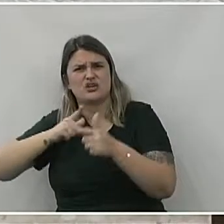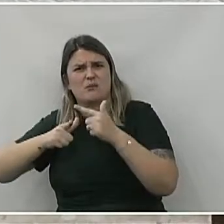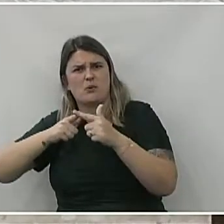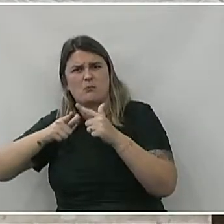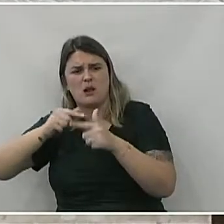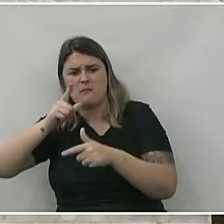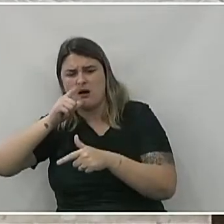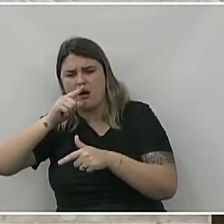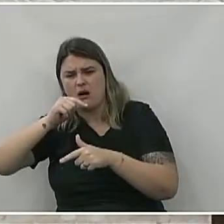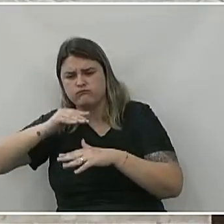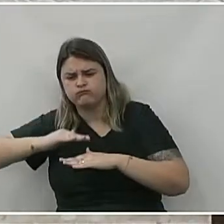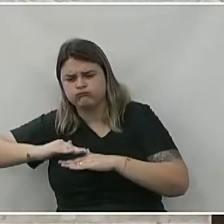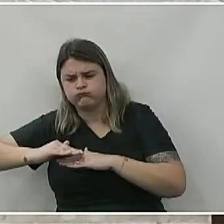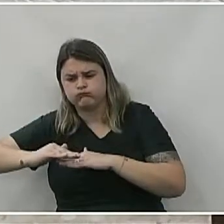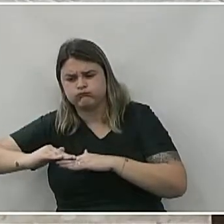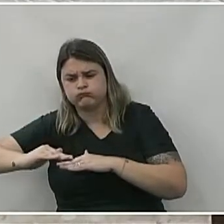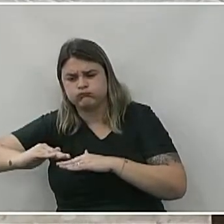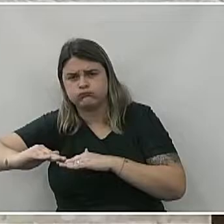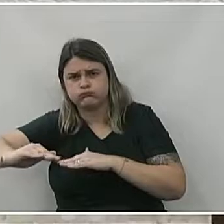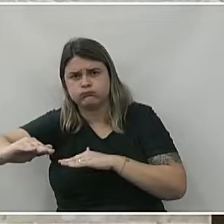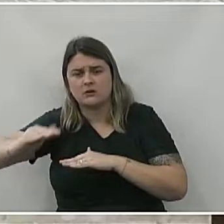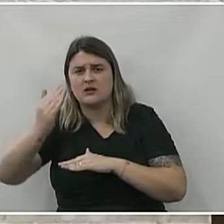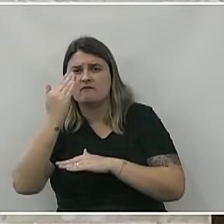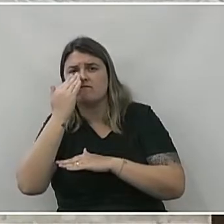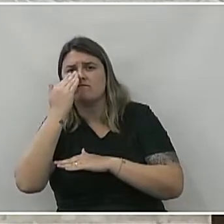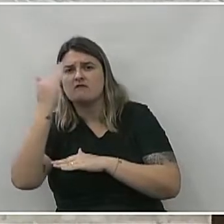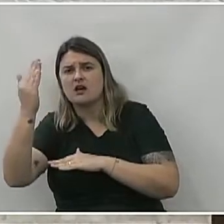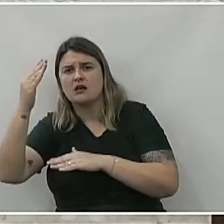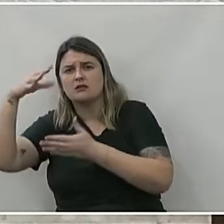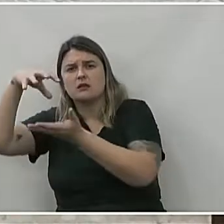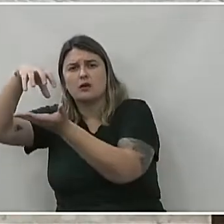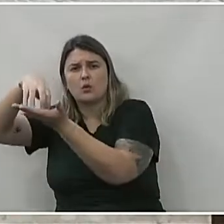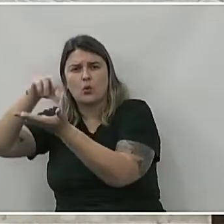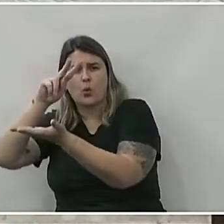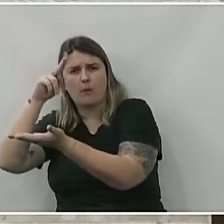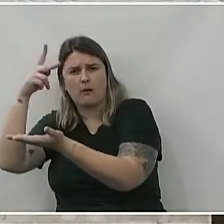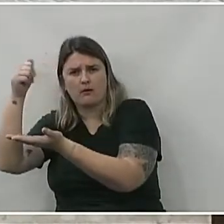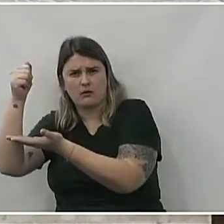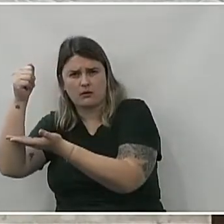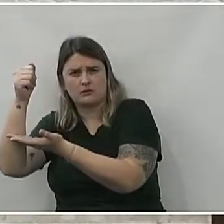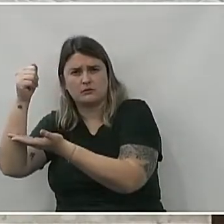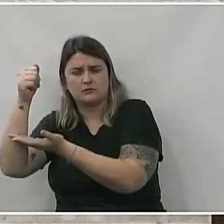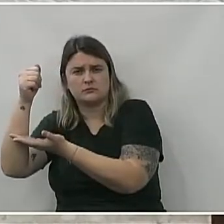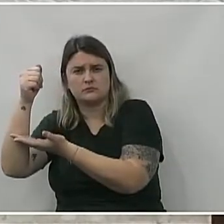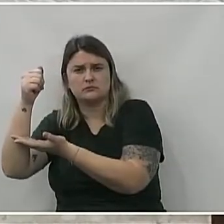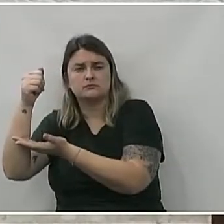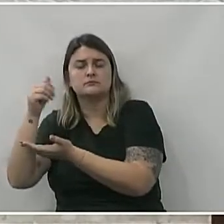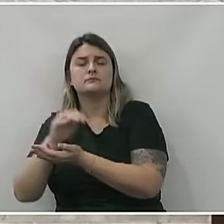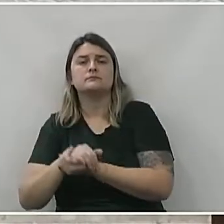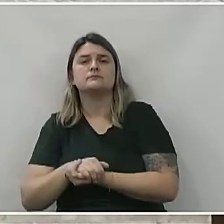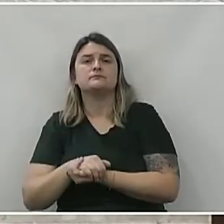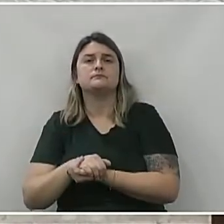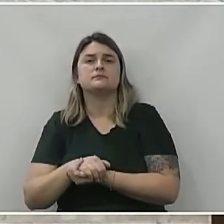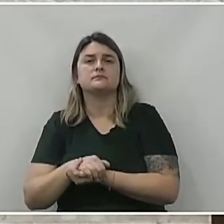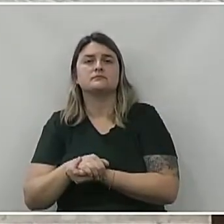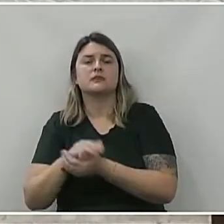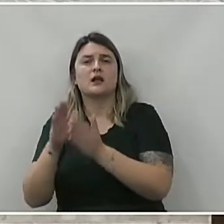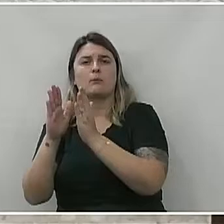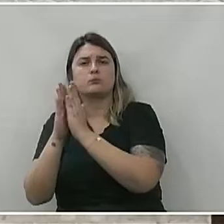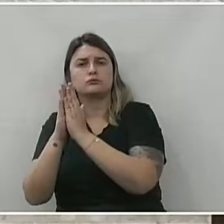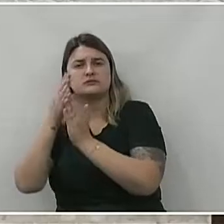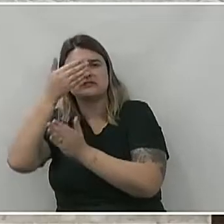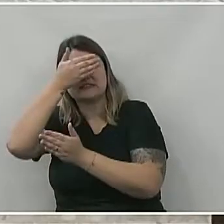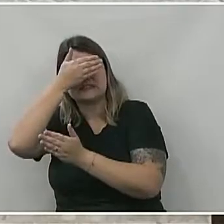grande frente ao pronto-socorro, pronto atendimento ali de São Cristóvão, no posto da